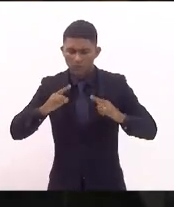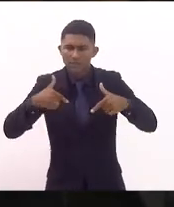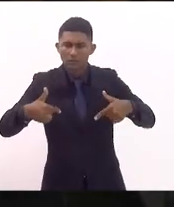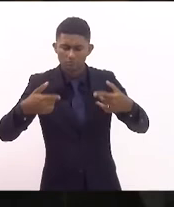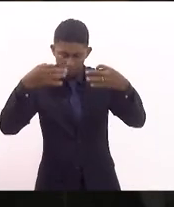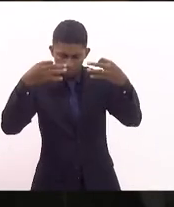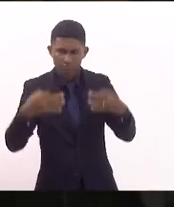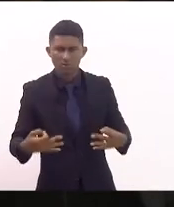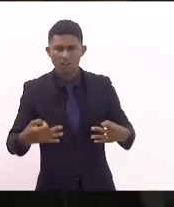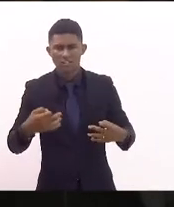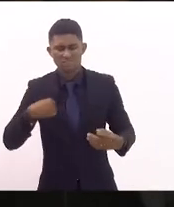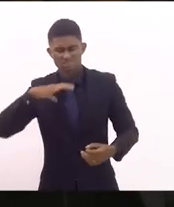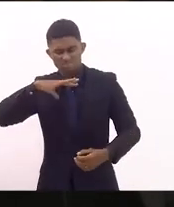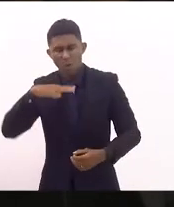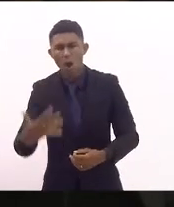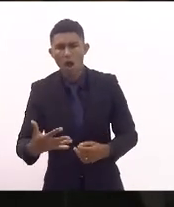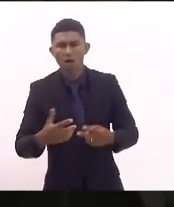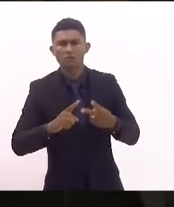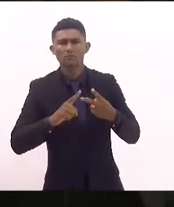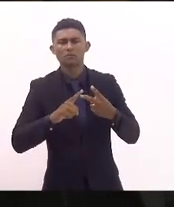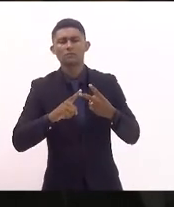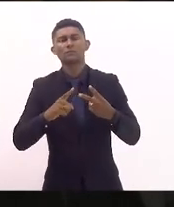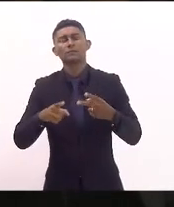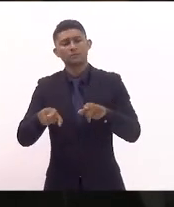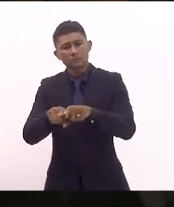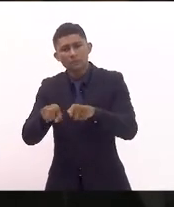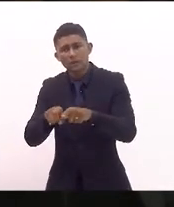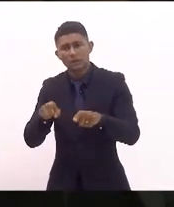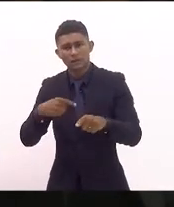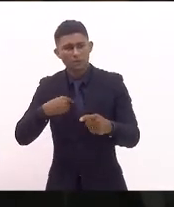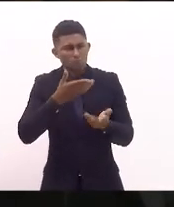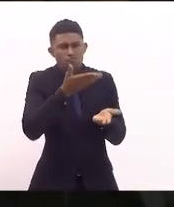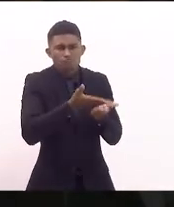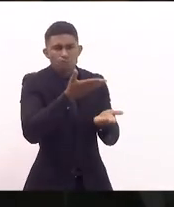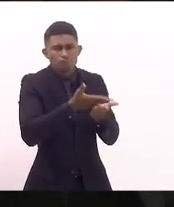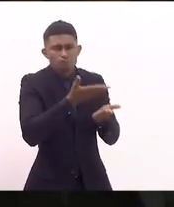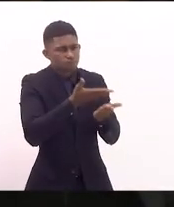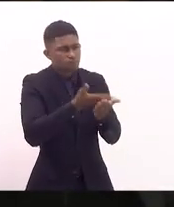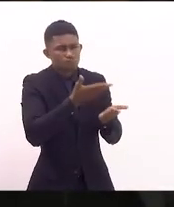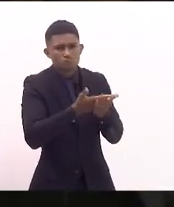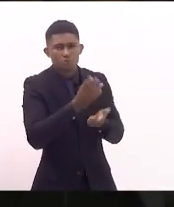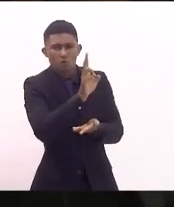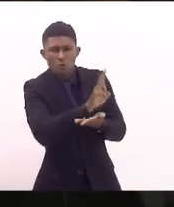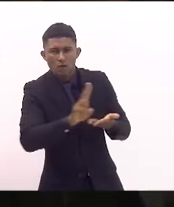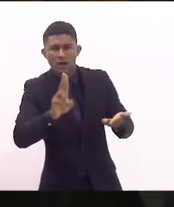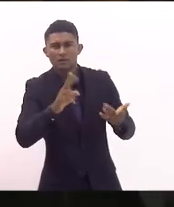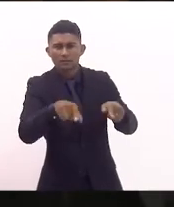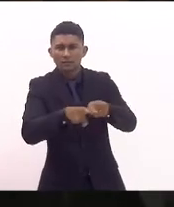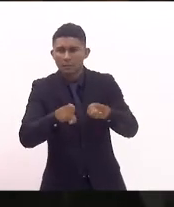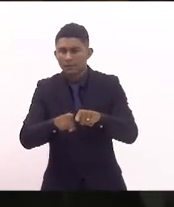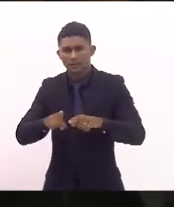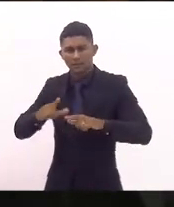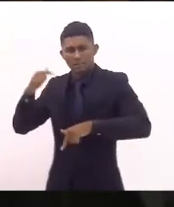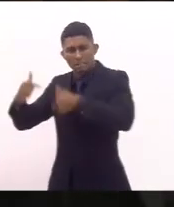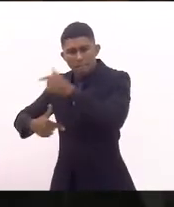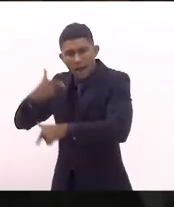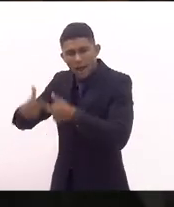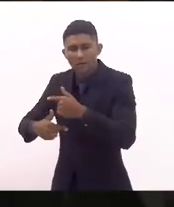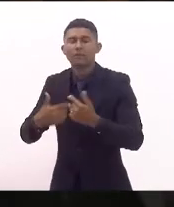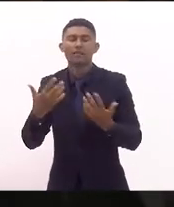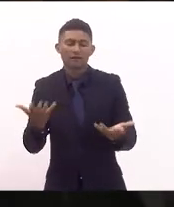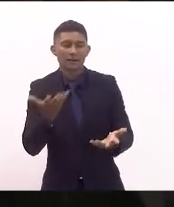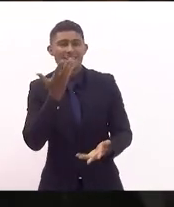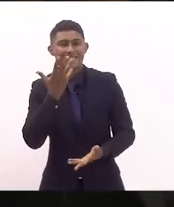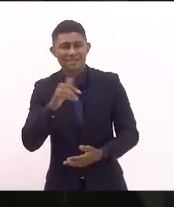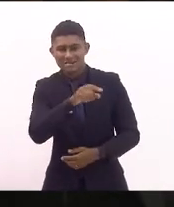inteligentes, corajosas, unindo o lado acadêmico com a parte operacional, que o meu trabalho no combate ao abuso e